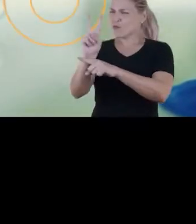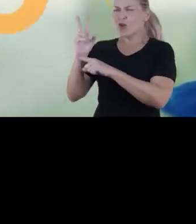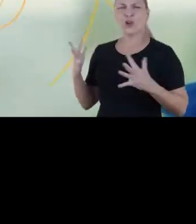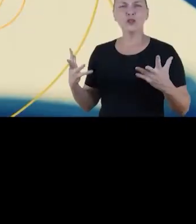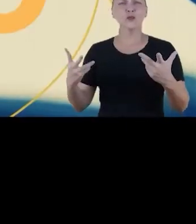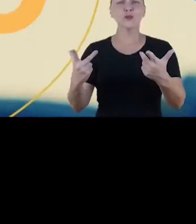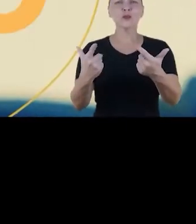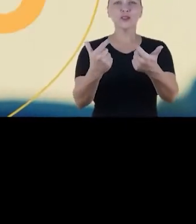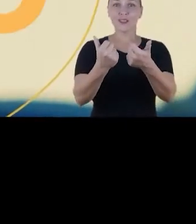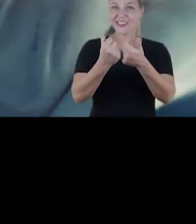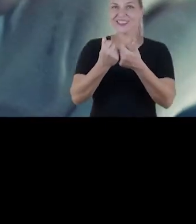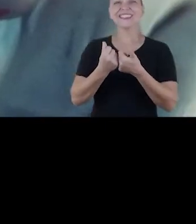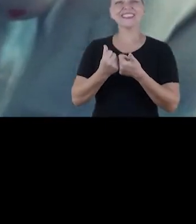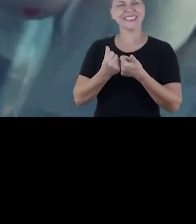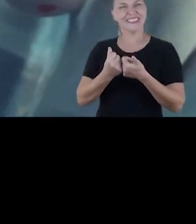todo imunizado.